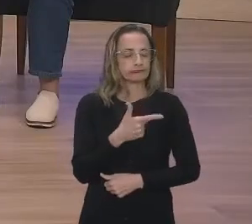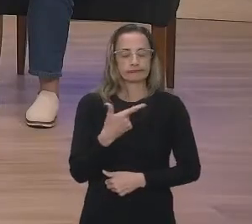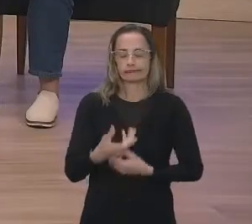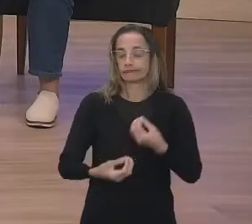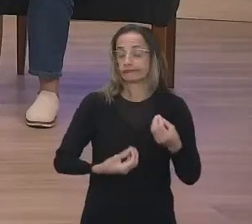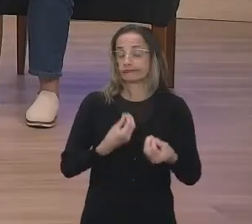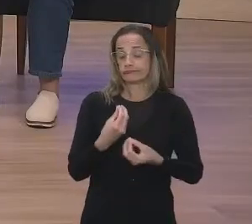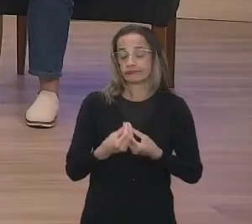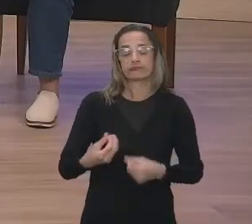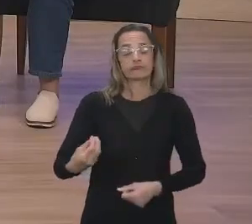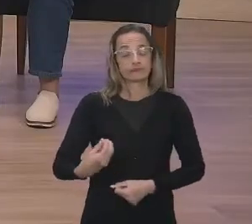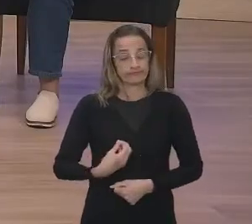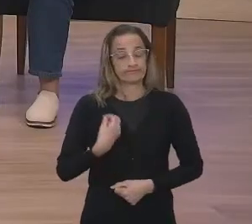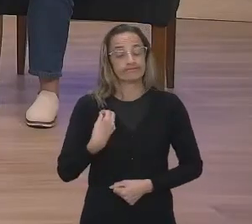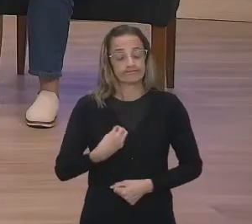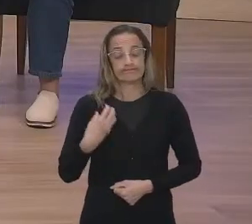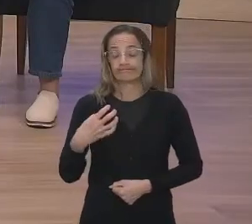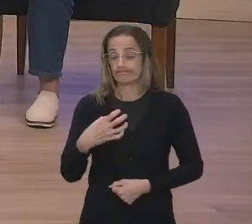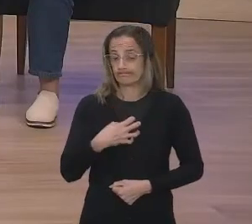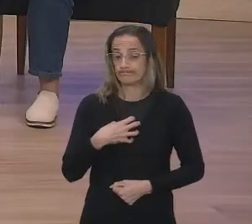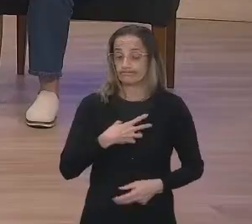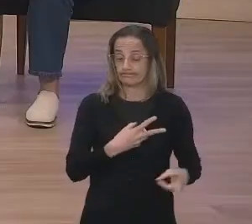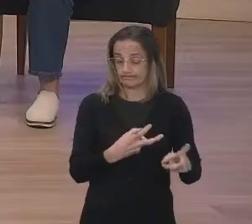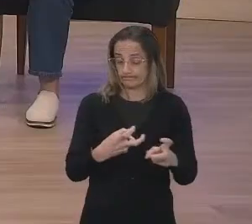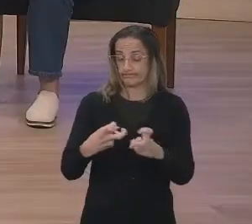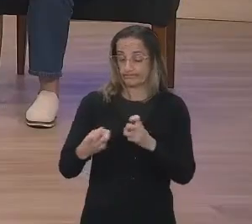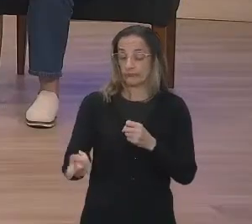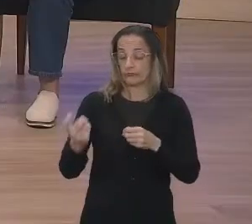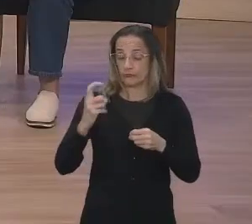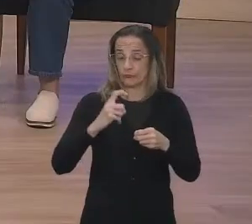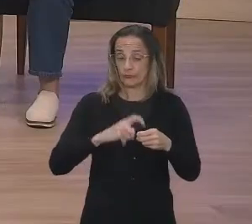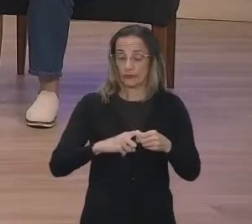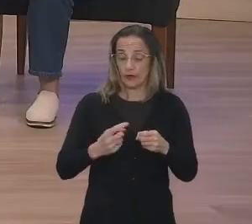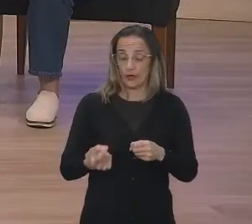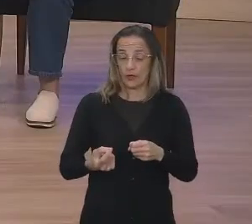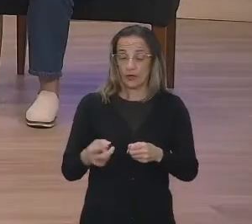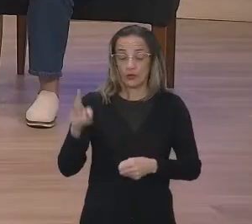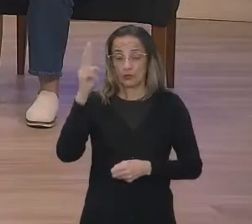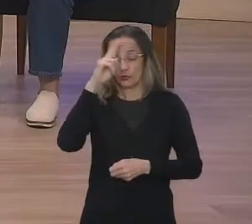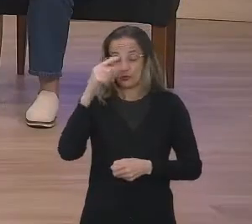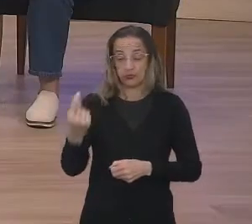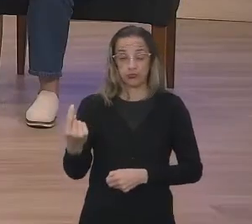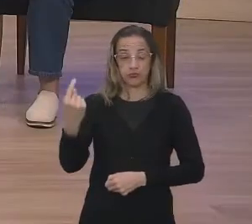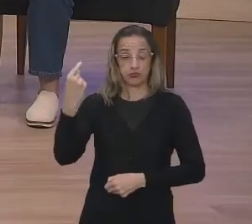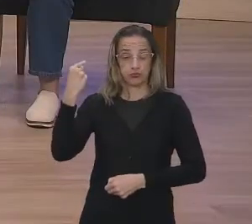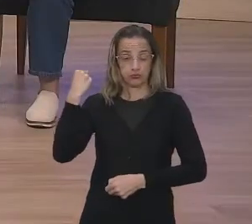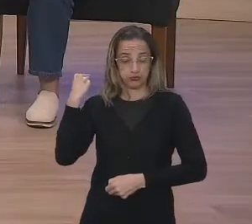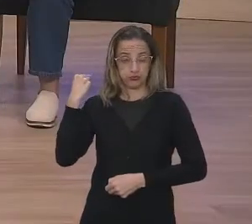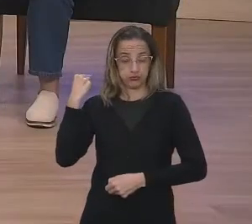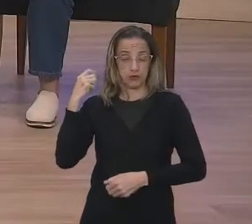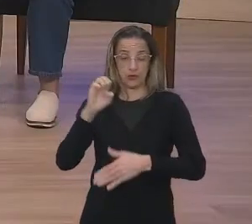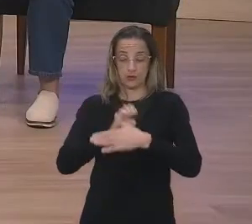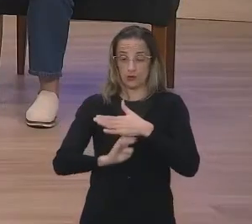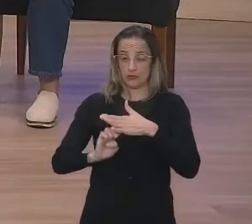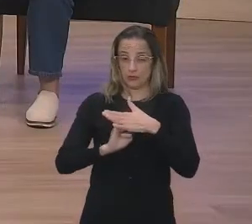está vivendo na pele. Até seria tipo, a gente voltar em alguns momentos históricos, né, desde a Revolução Industrial, o homem